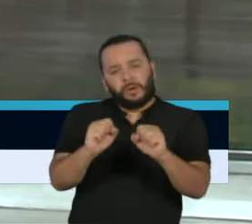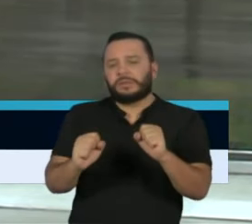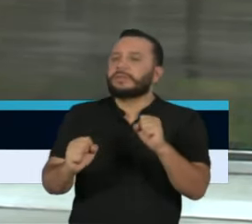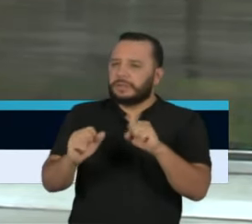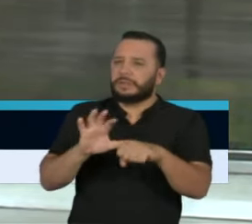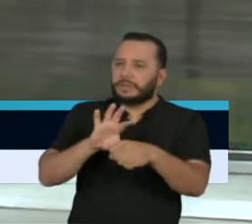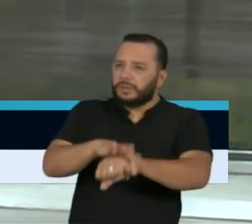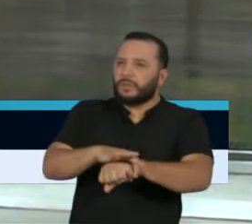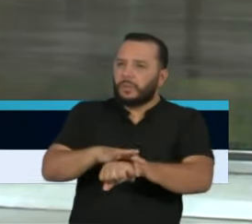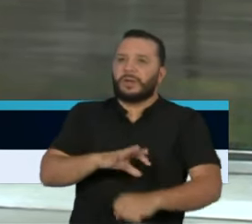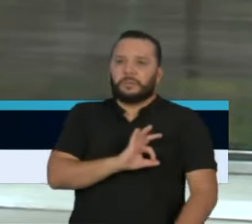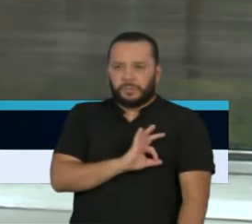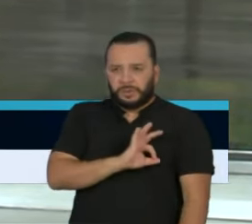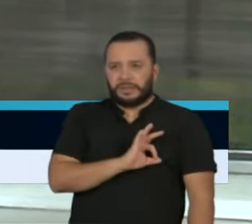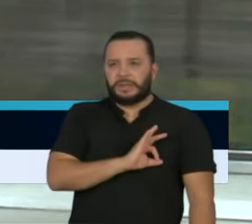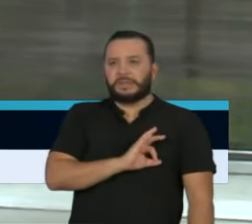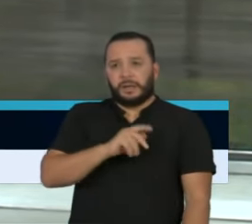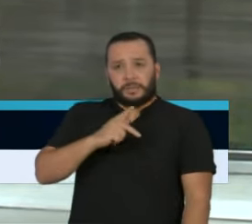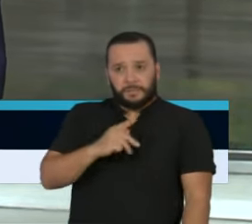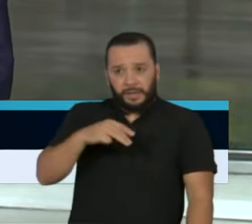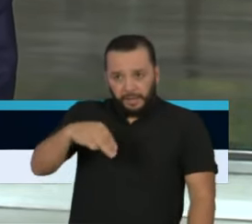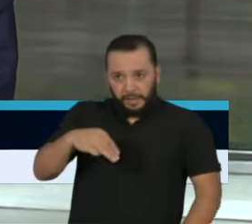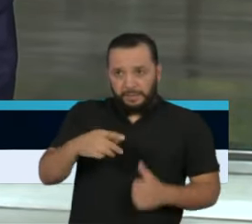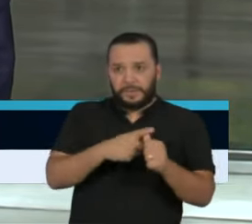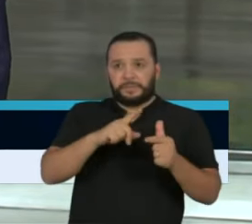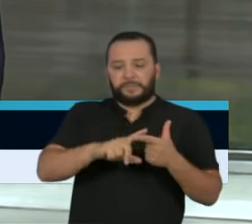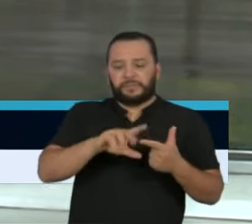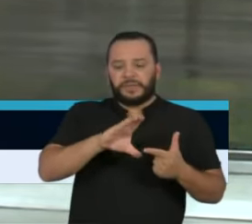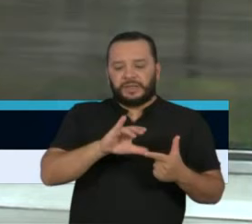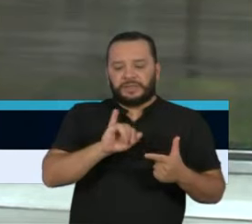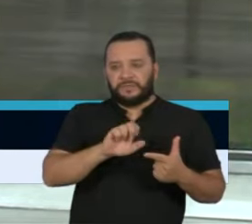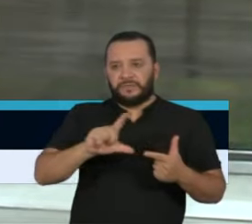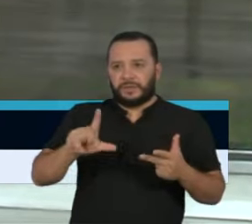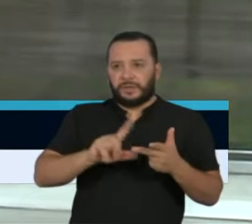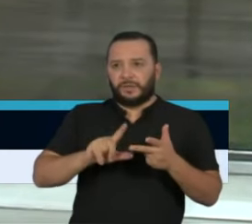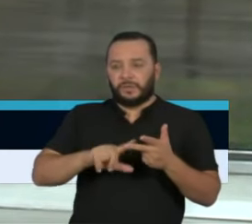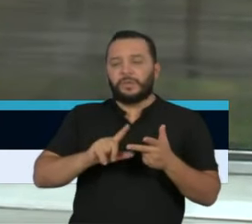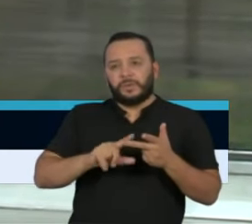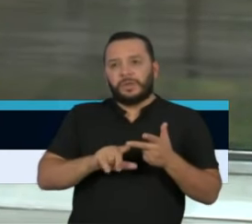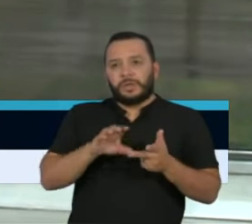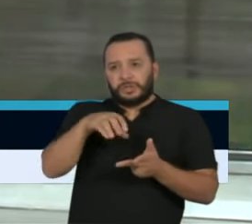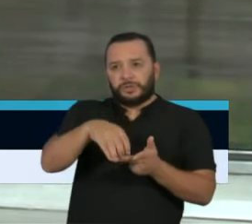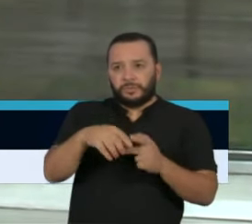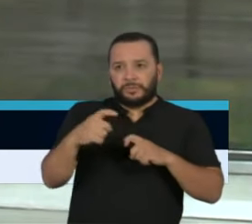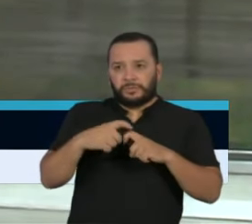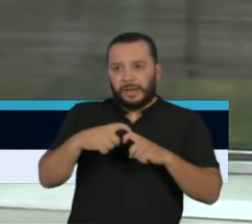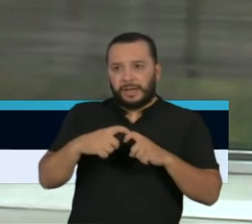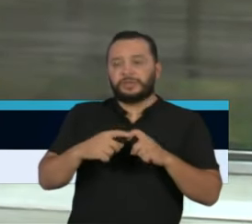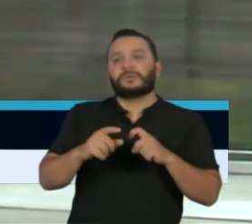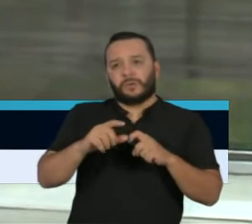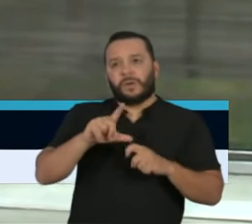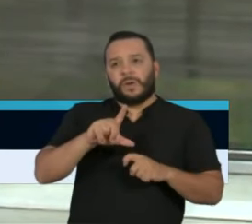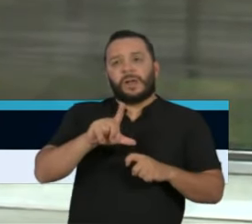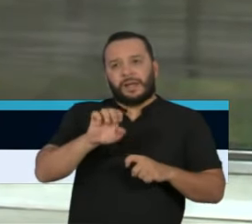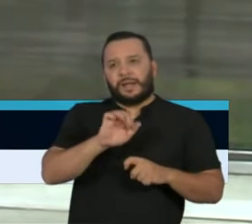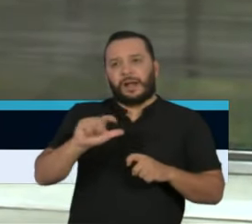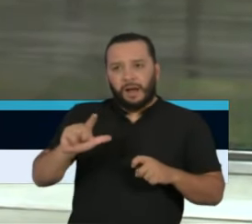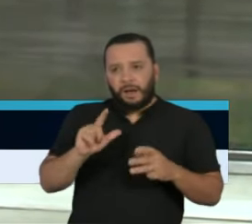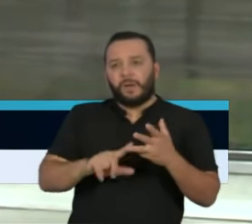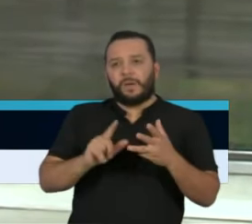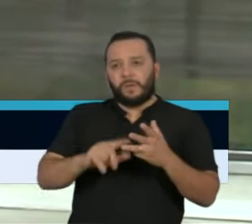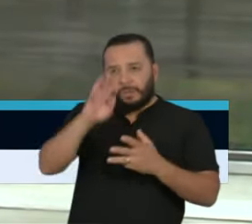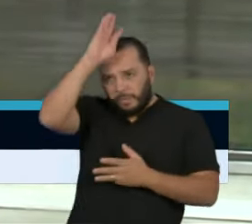Polícia Militar, assim como Polícia Civil, Polícia Científica, Instituto Médico Legal, Corpo de Bombeiros, em funcionamento regular.